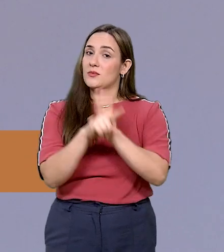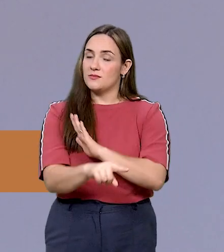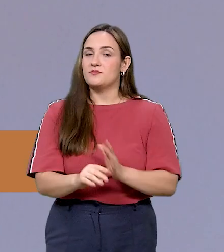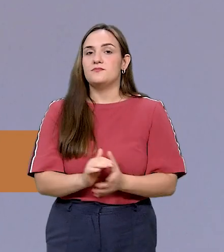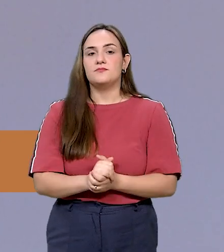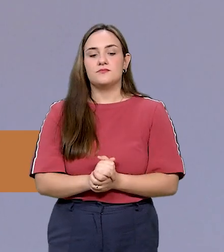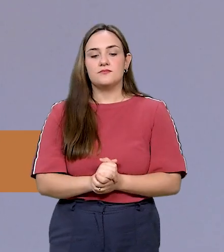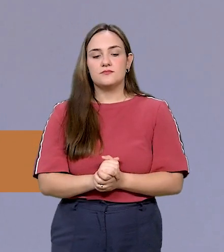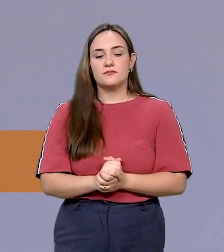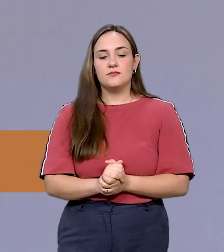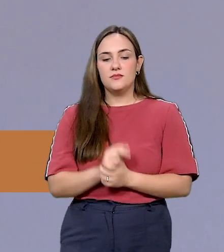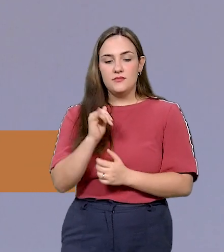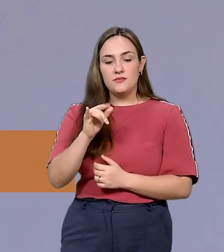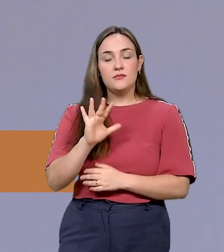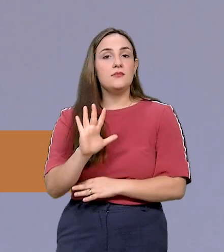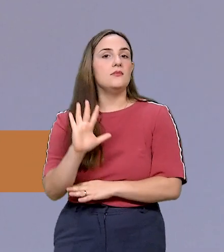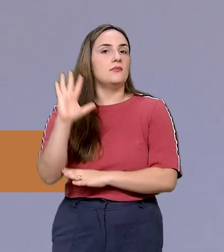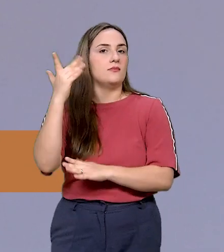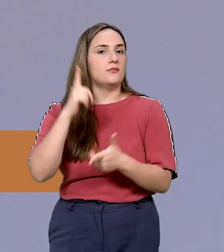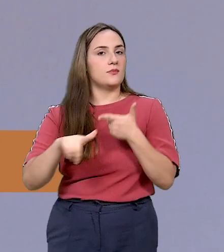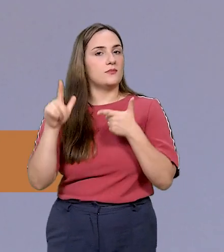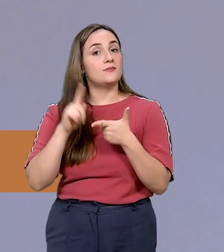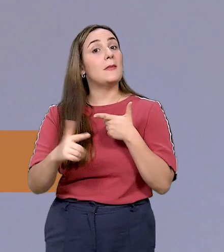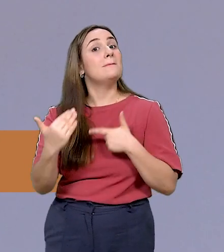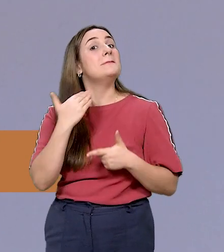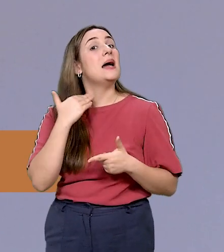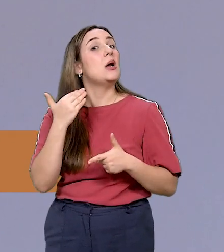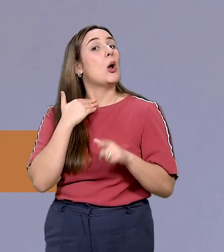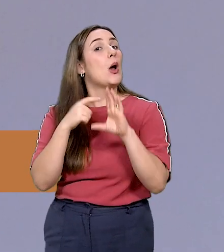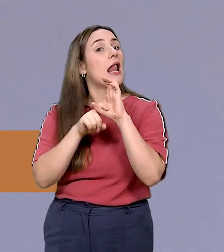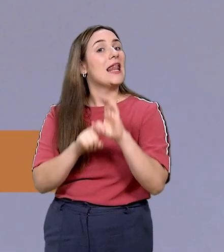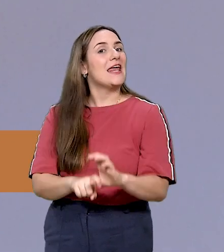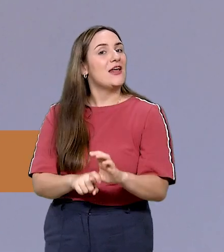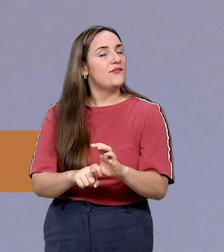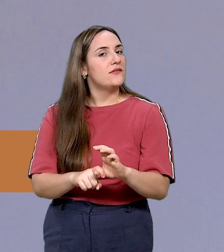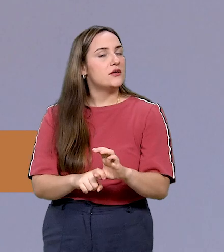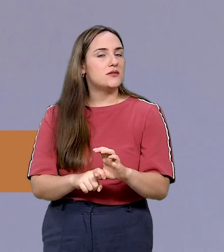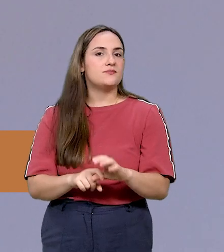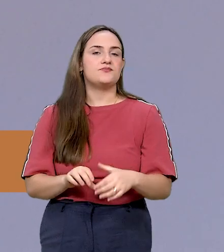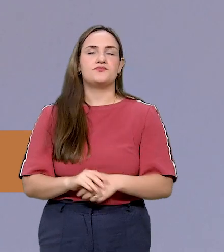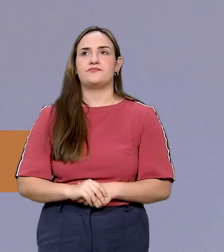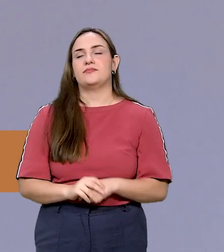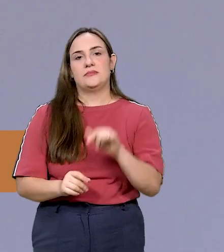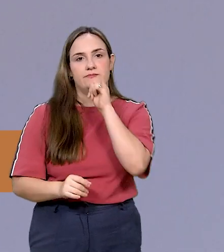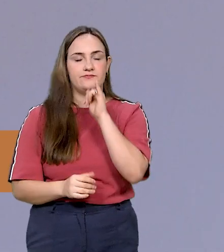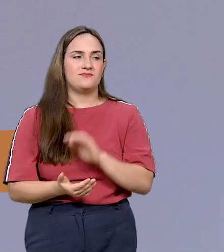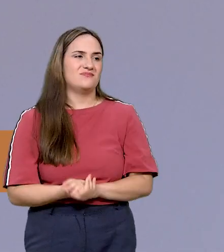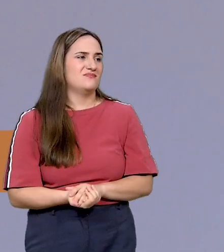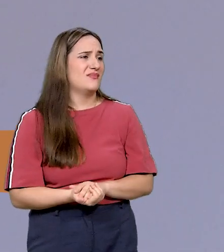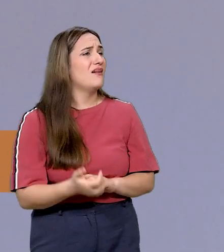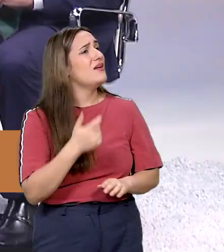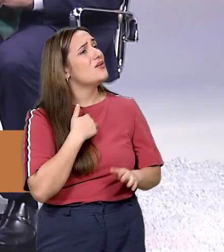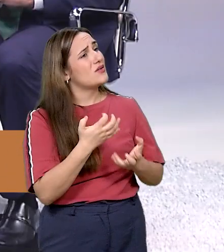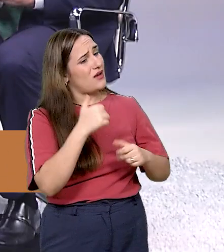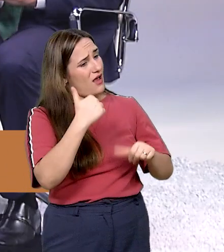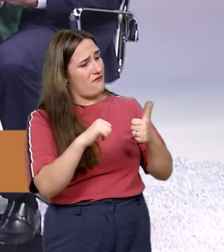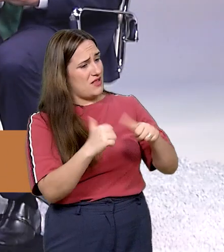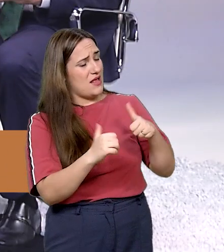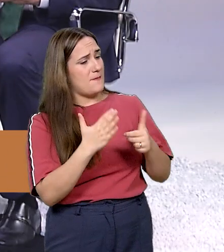Nos casos bancários, por exemplo, quando esses casos são atendidos lá, a pessoa quer fazer uma